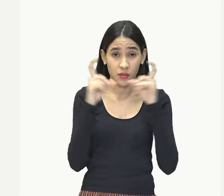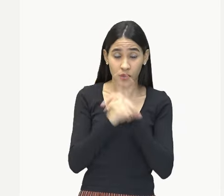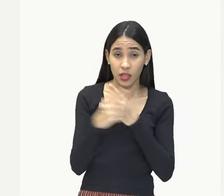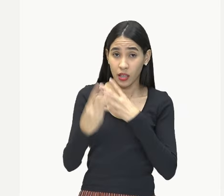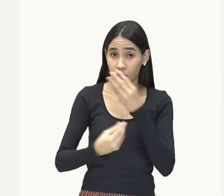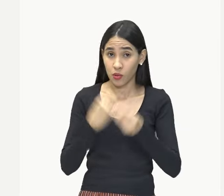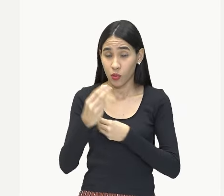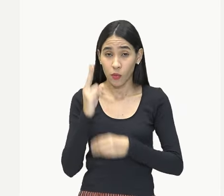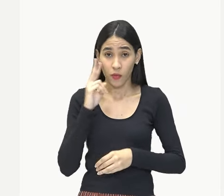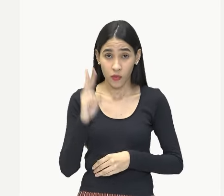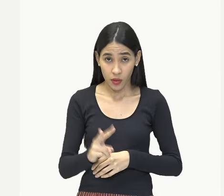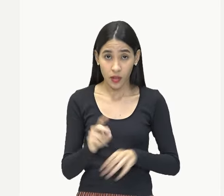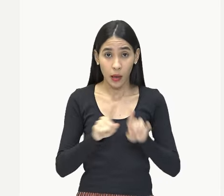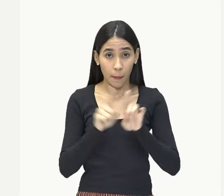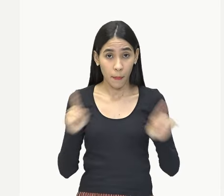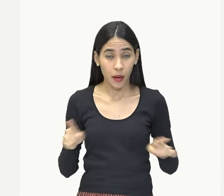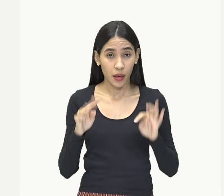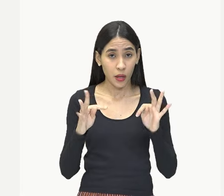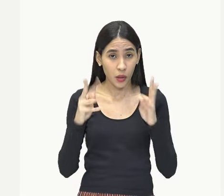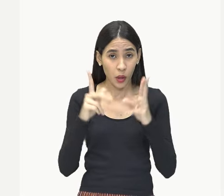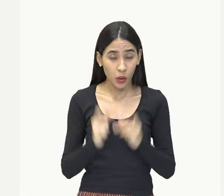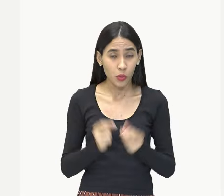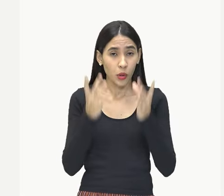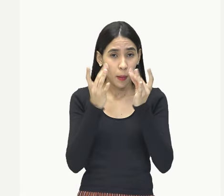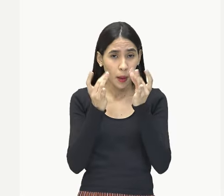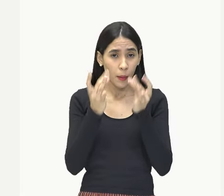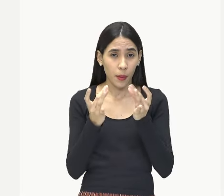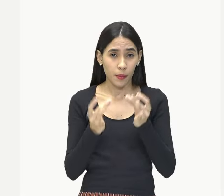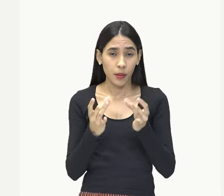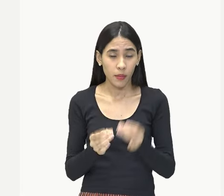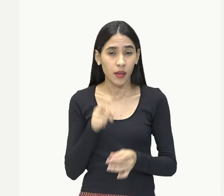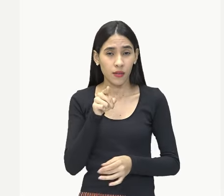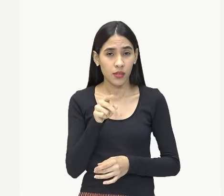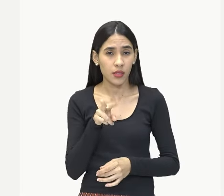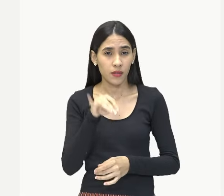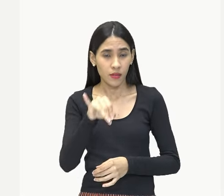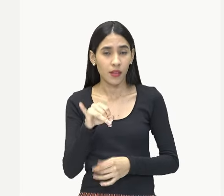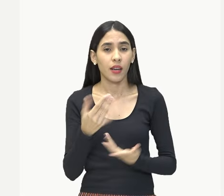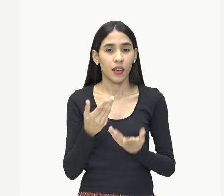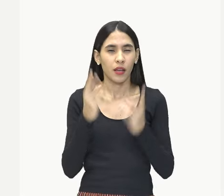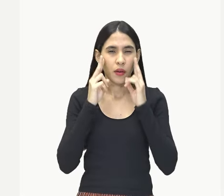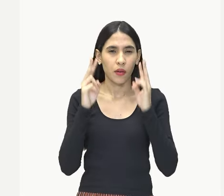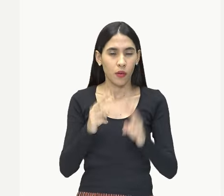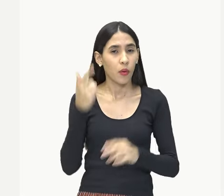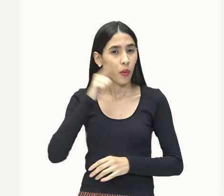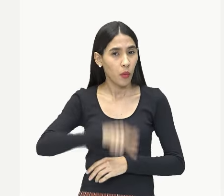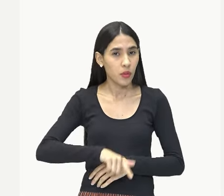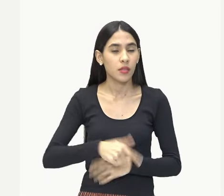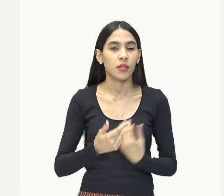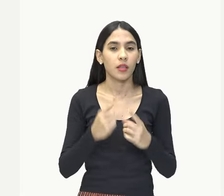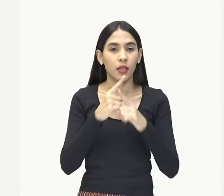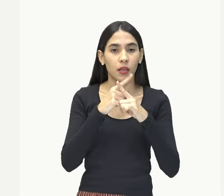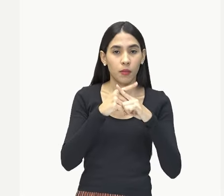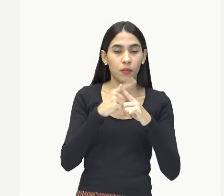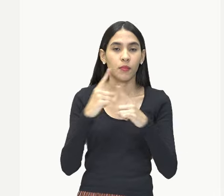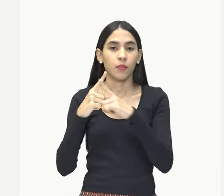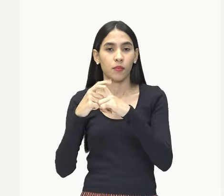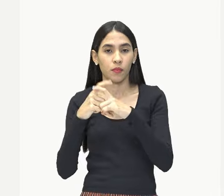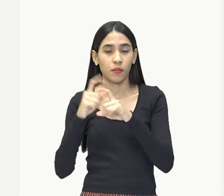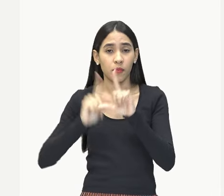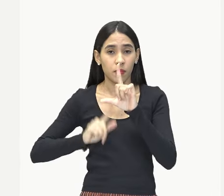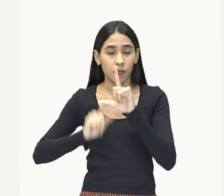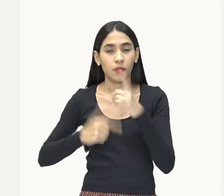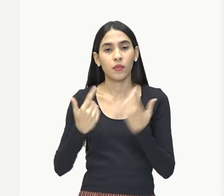ver, mas aqui tudo vai ser solucionado e você vai passar a enxergar agora multiplicação de monômios